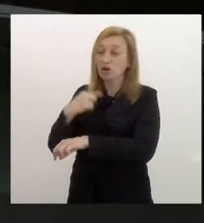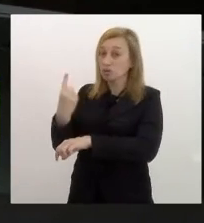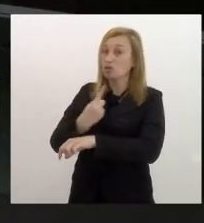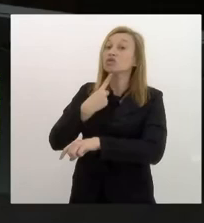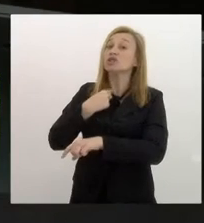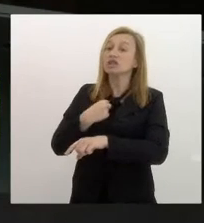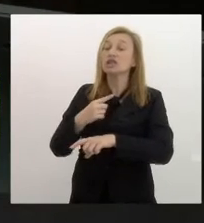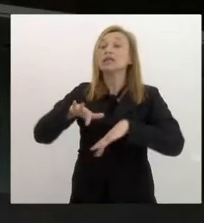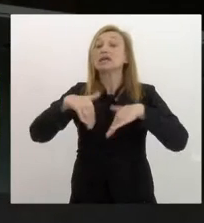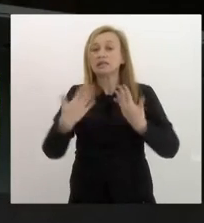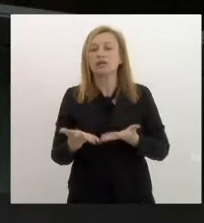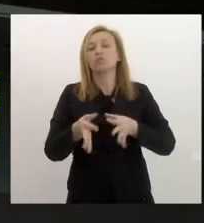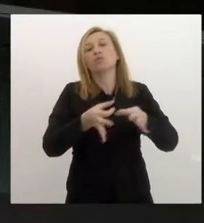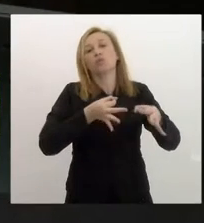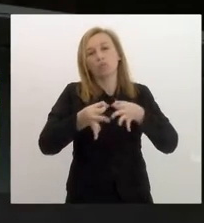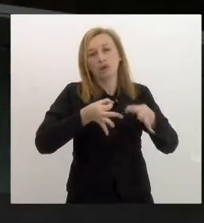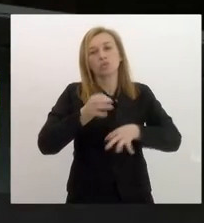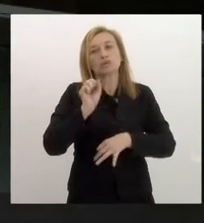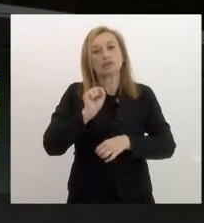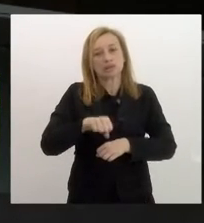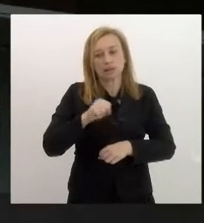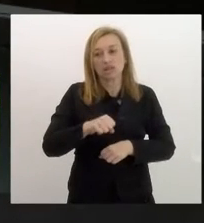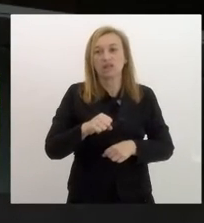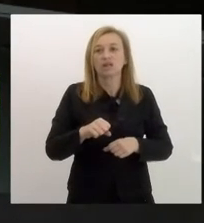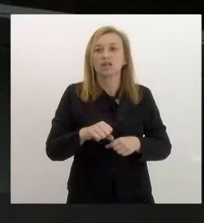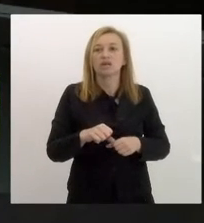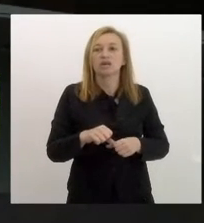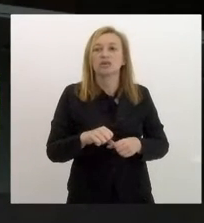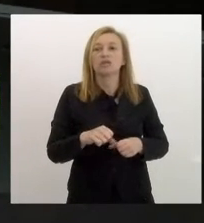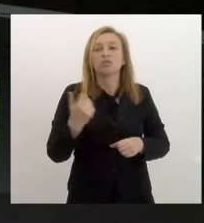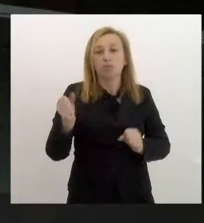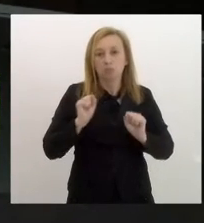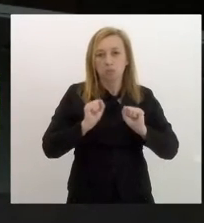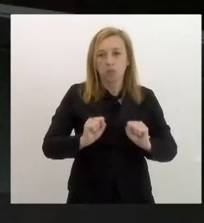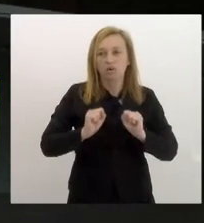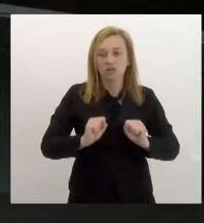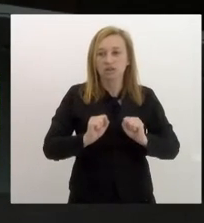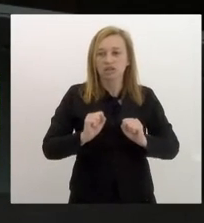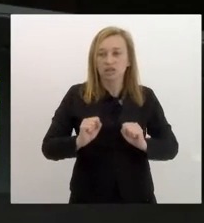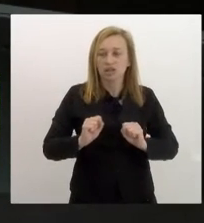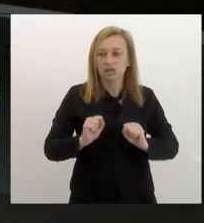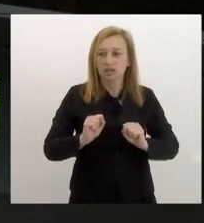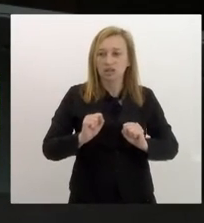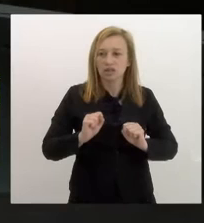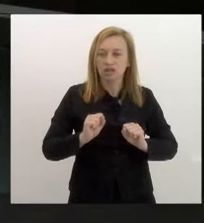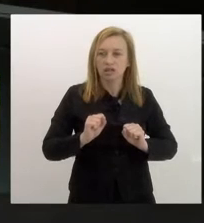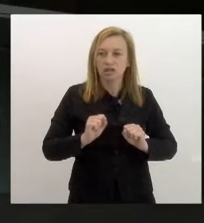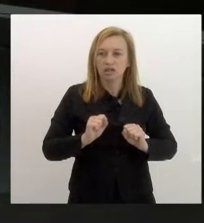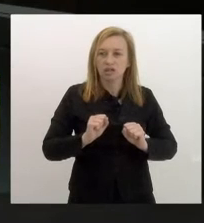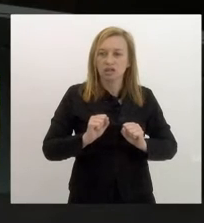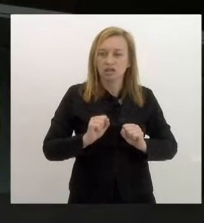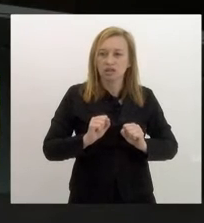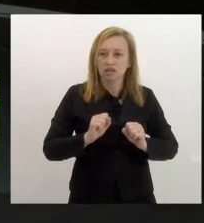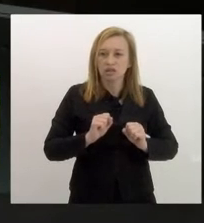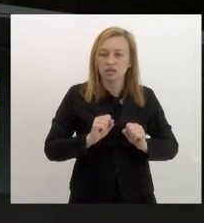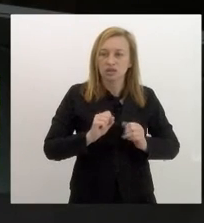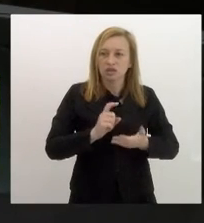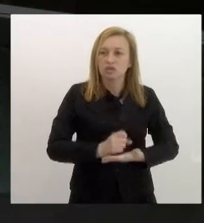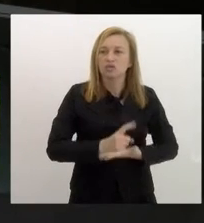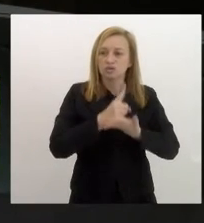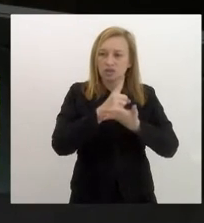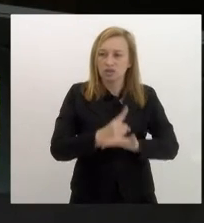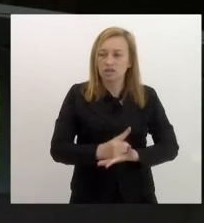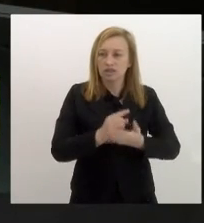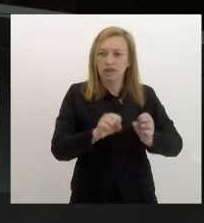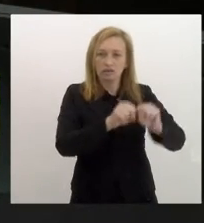expectativa Então a gente tem um plano traçado para que a gente possa recompor a capacidade fiscal do